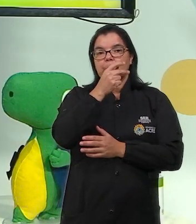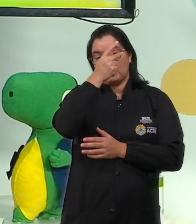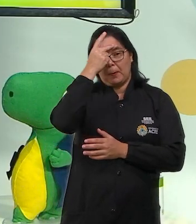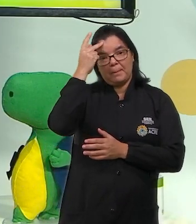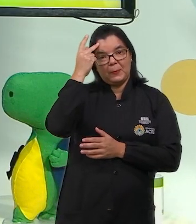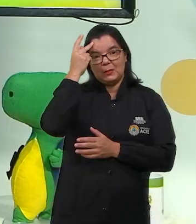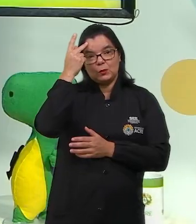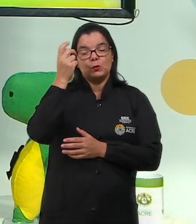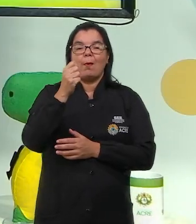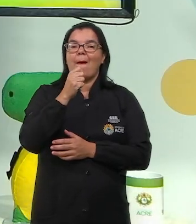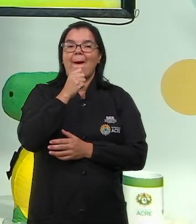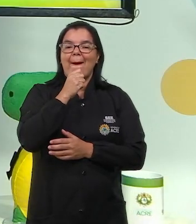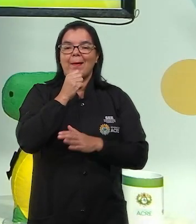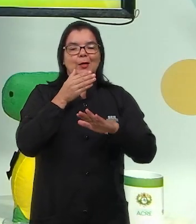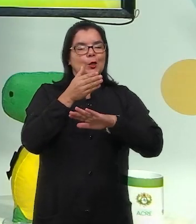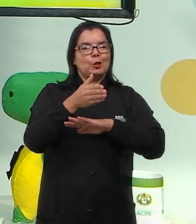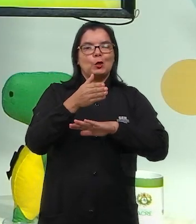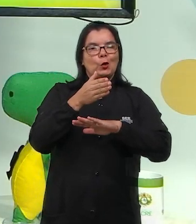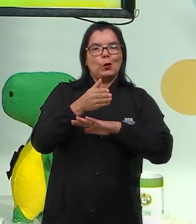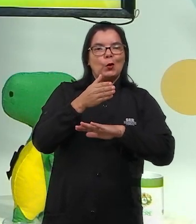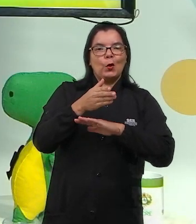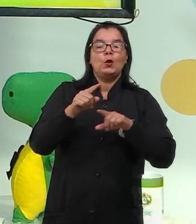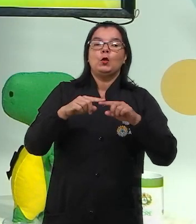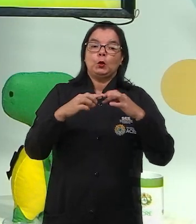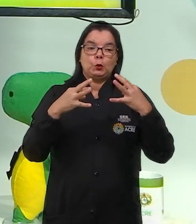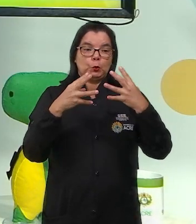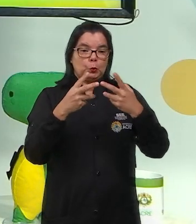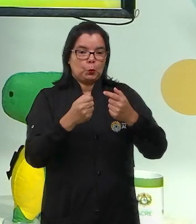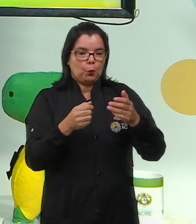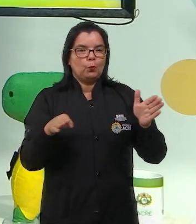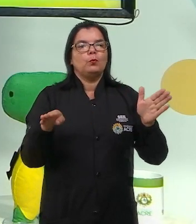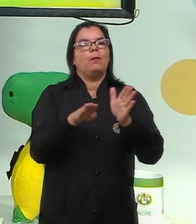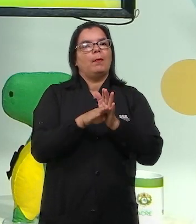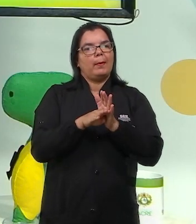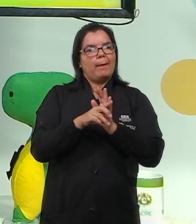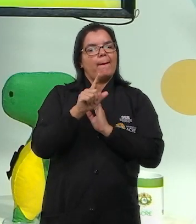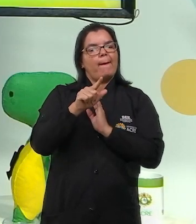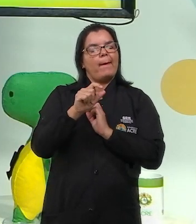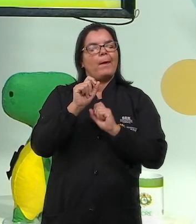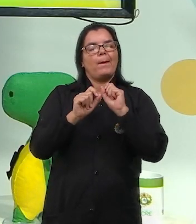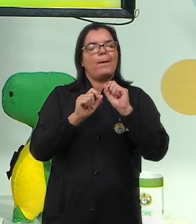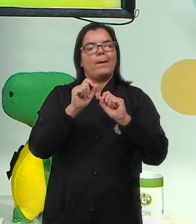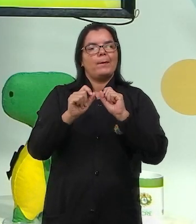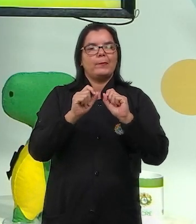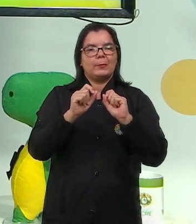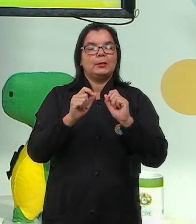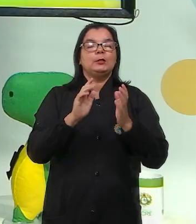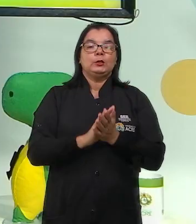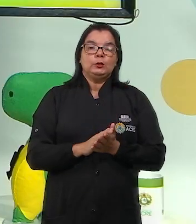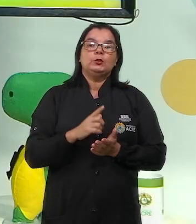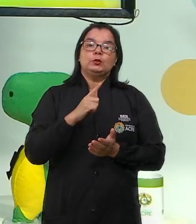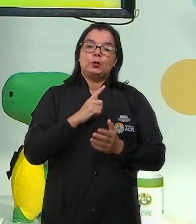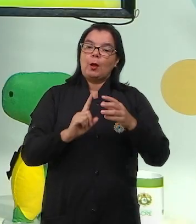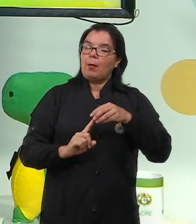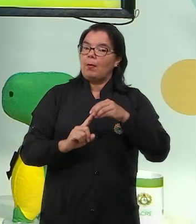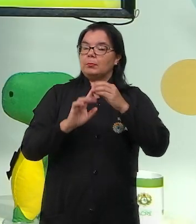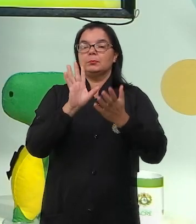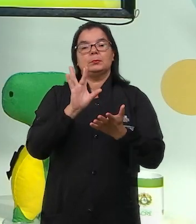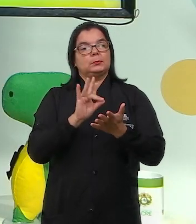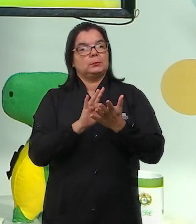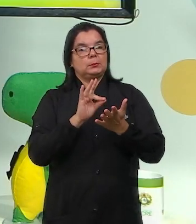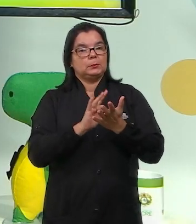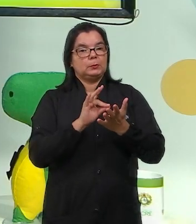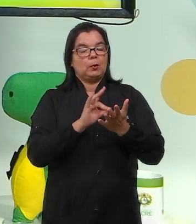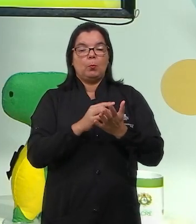que não têm acesso ao ensino, então tudo que chega é como se fosse uma ideia ali de ser a única verdade, o